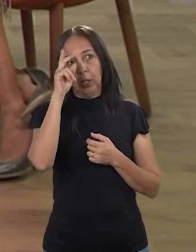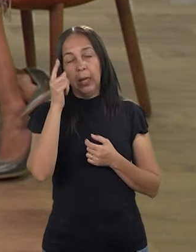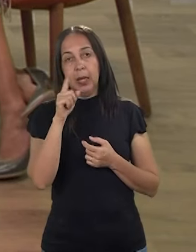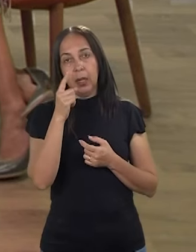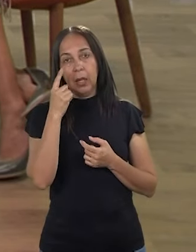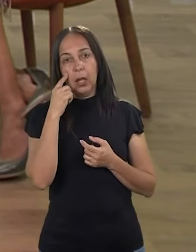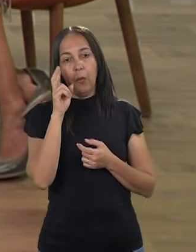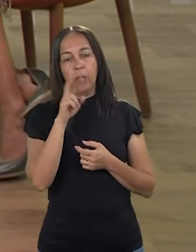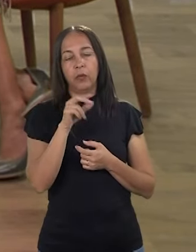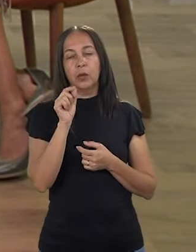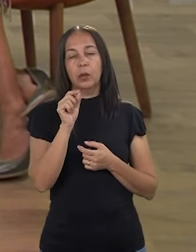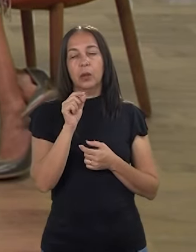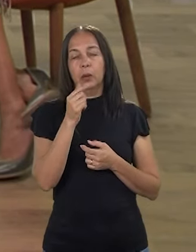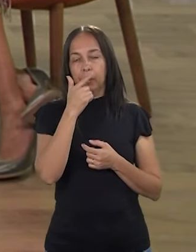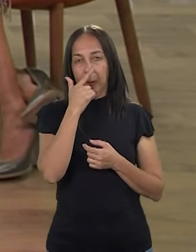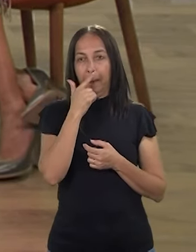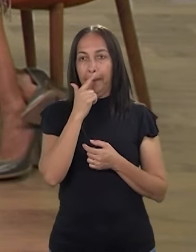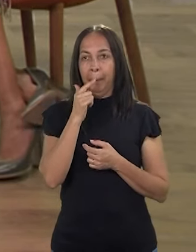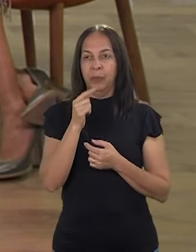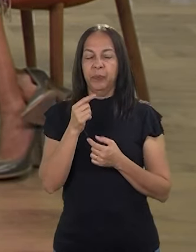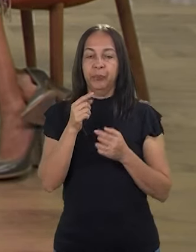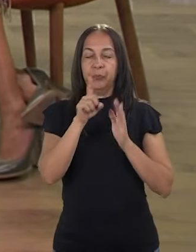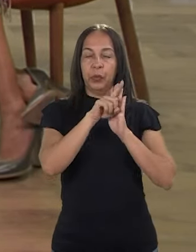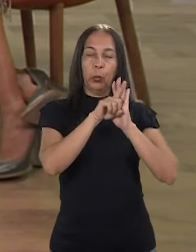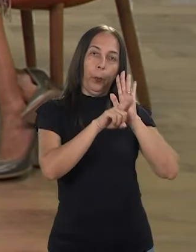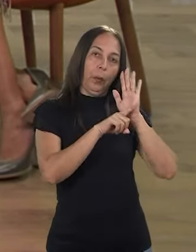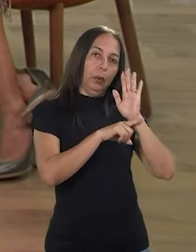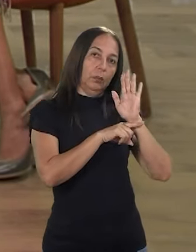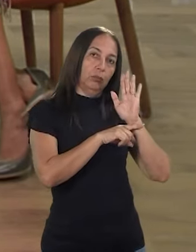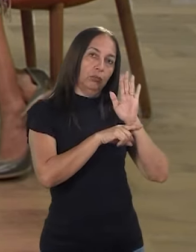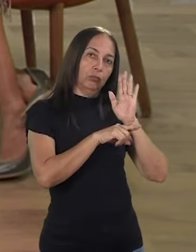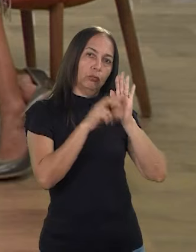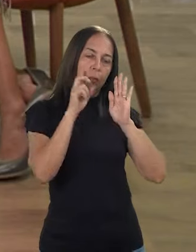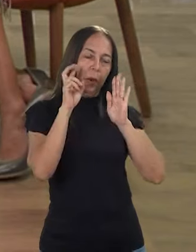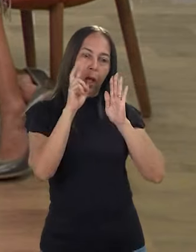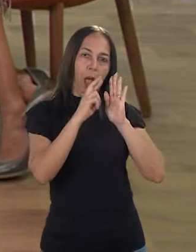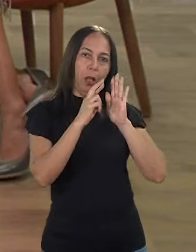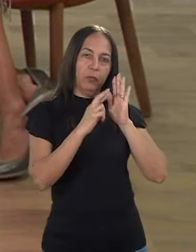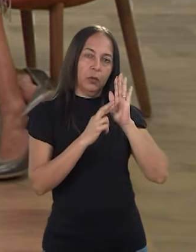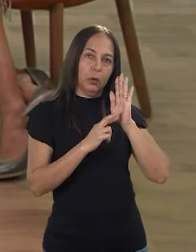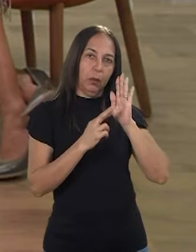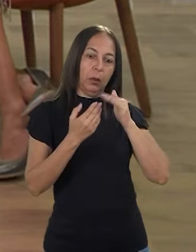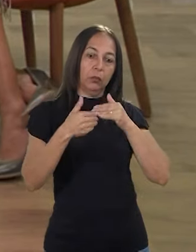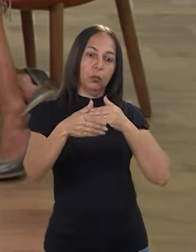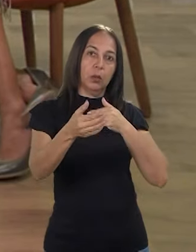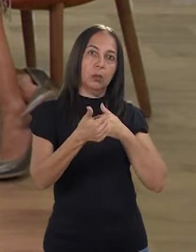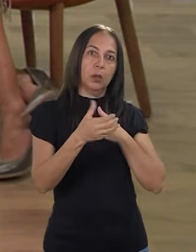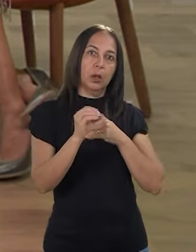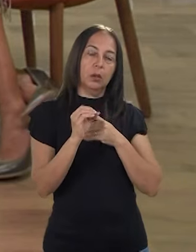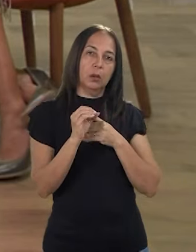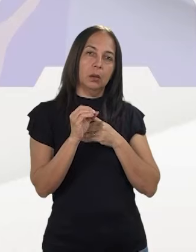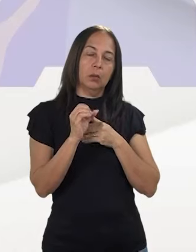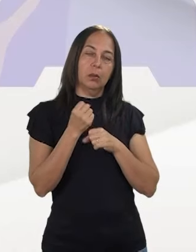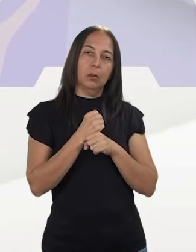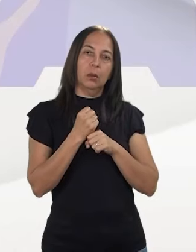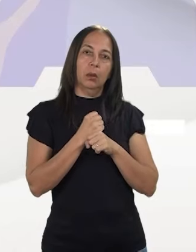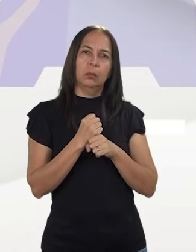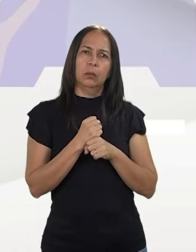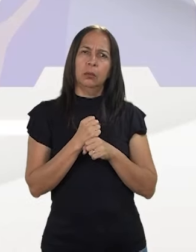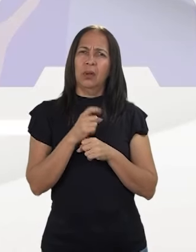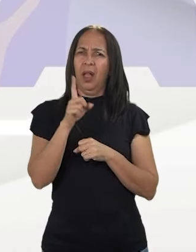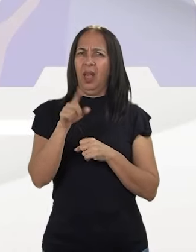educação né que é um plano decenal e tem o agora no momento de revisar para poder projetar os próximos 10 anos